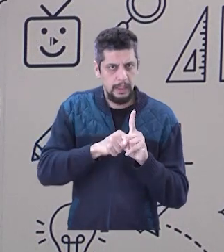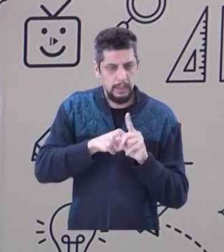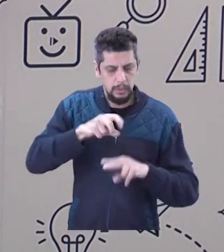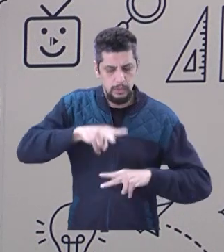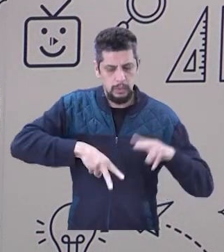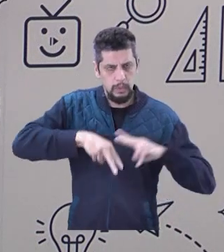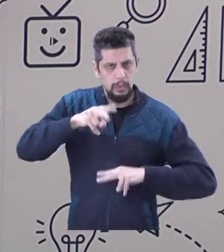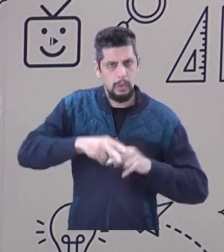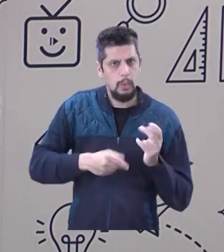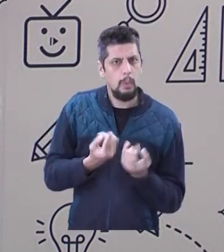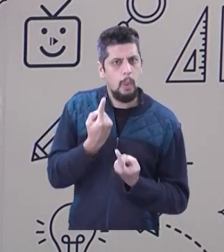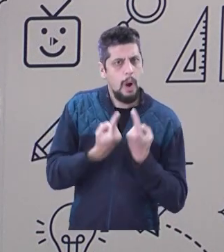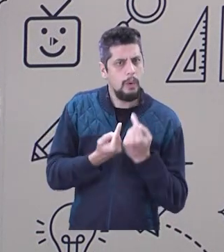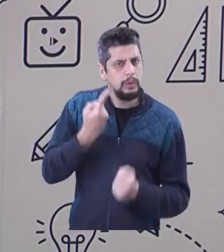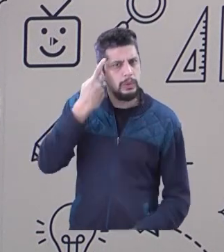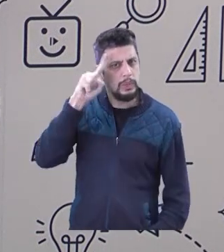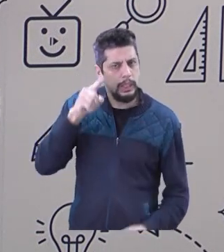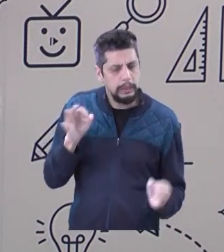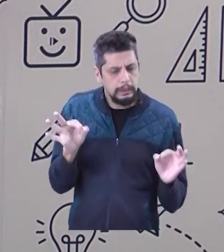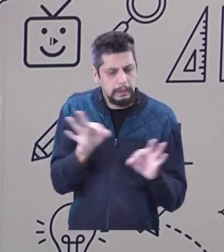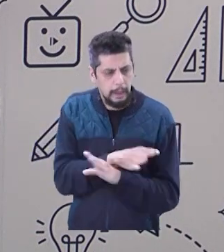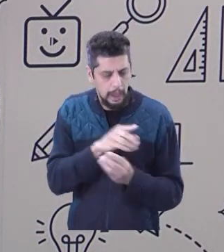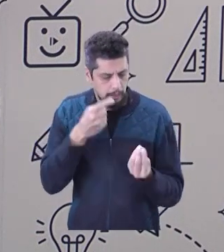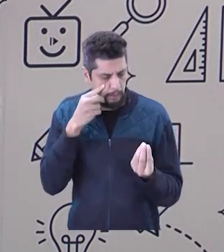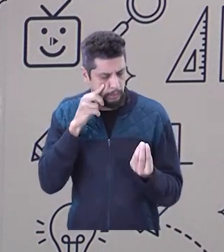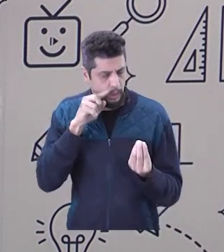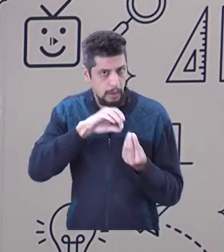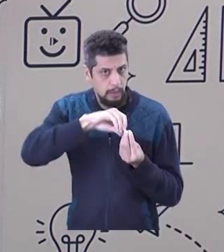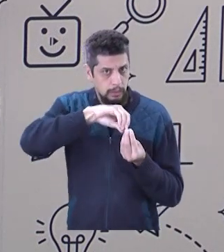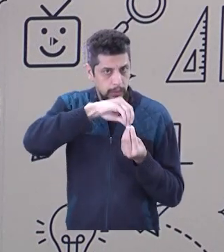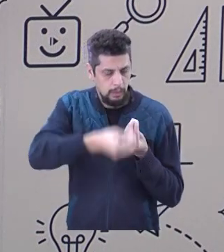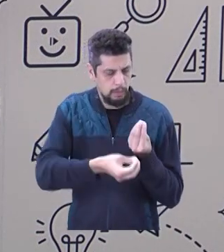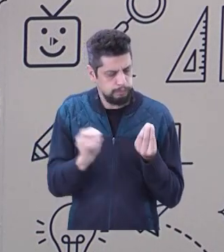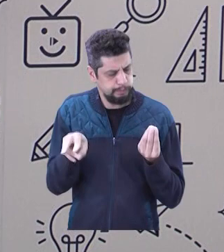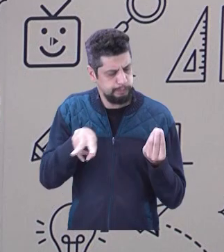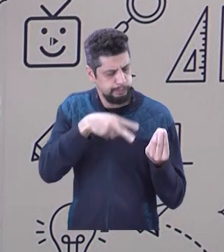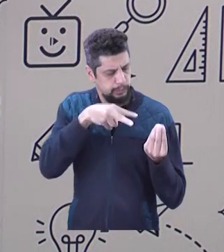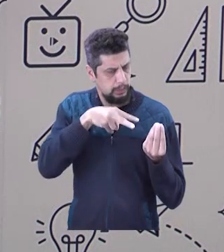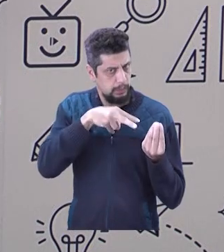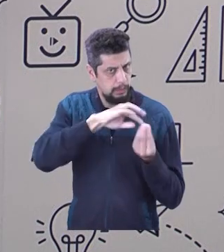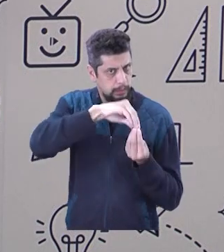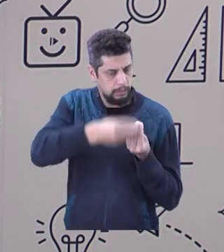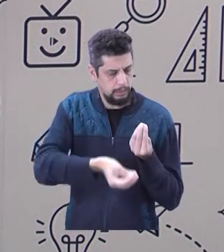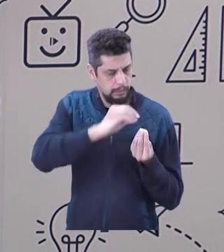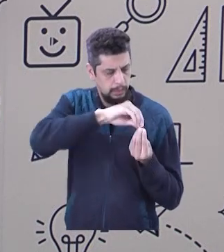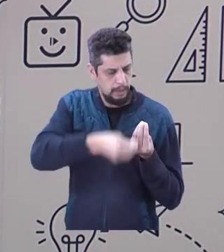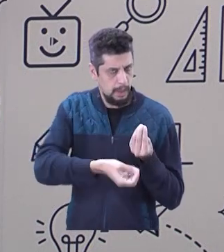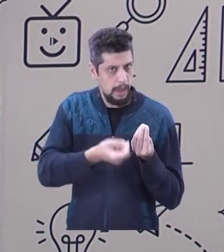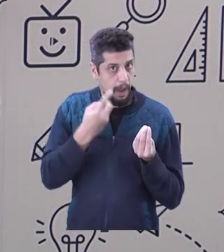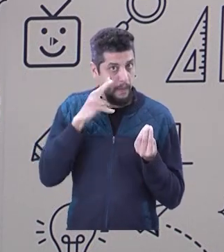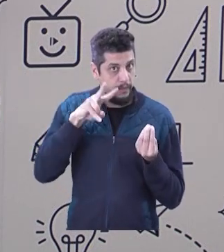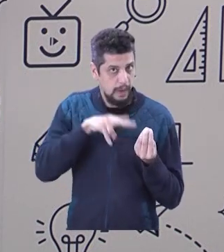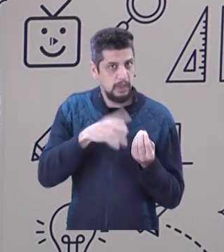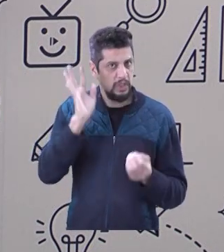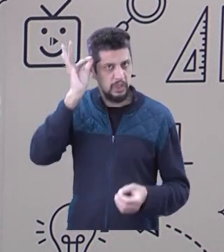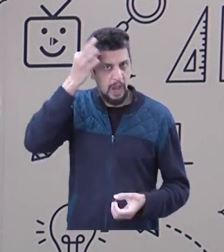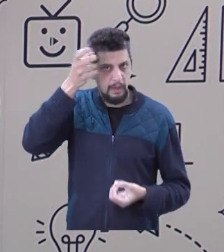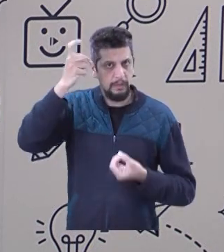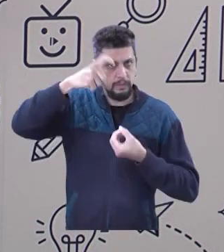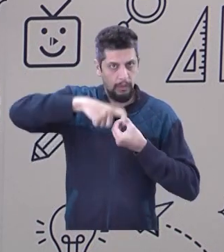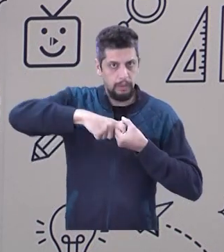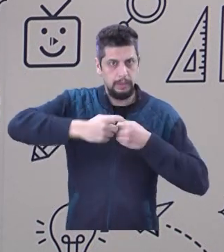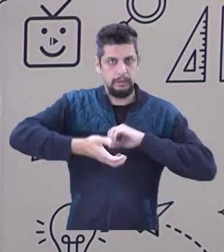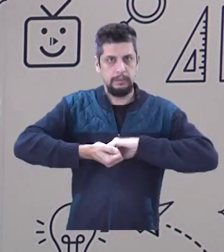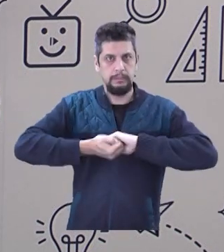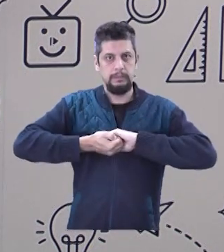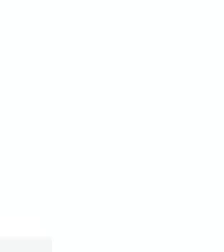junho? Vou contar um tempo? Qual dia da semana termina? Isso mesmo. Eu vou olhar o calendário, os estudantes lá em casa também vão dar uma olhadinha para descobrir e